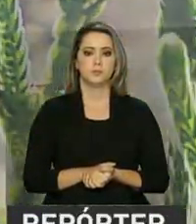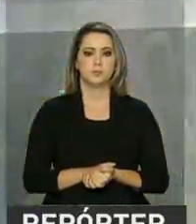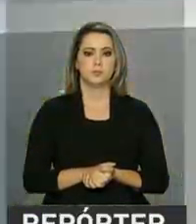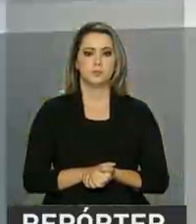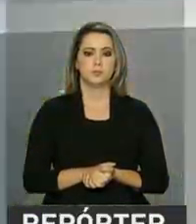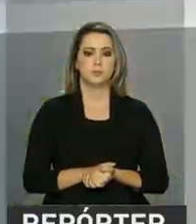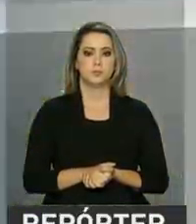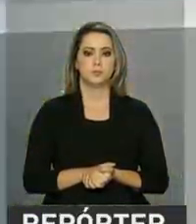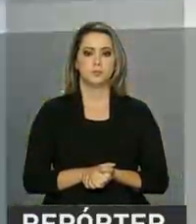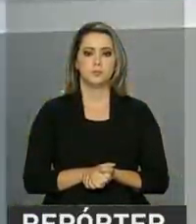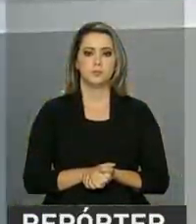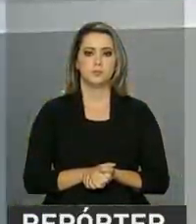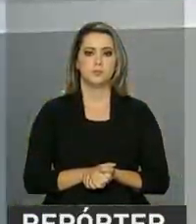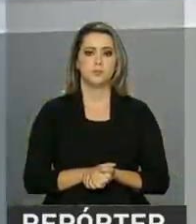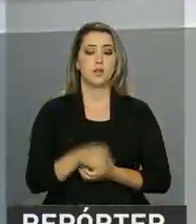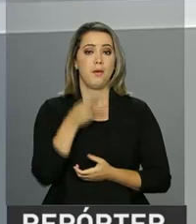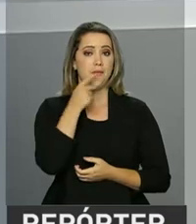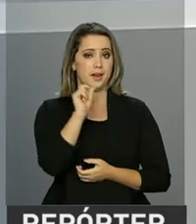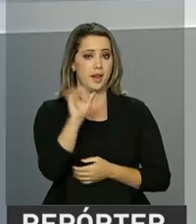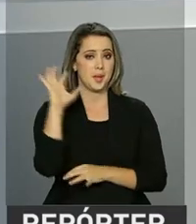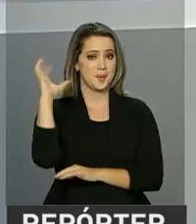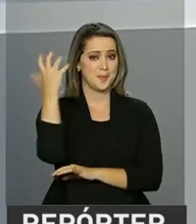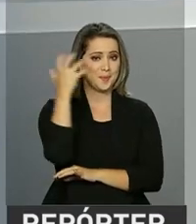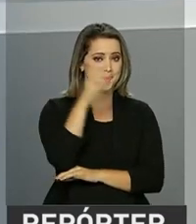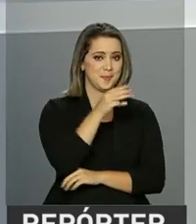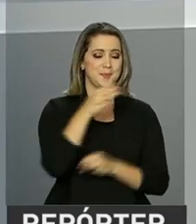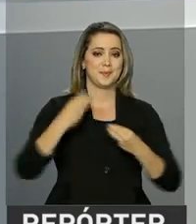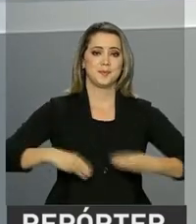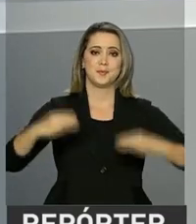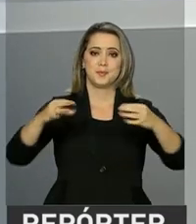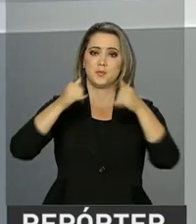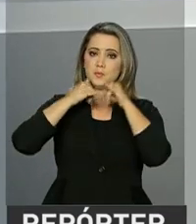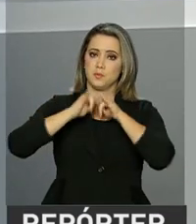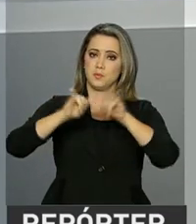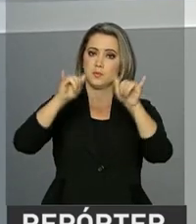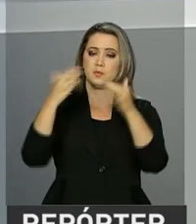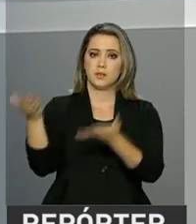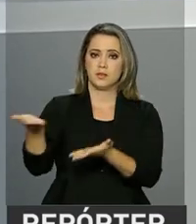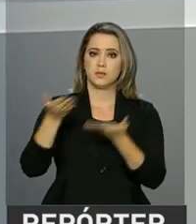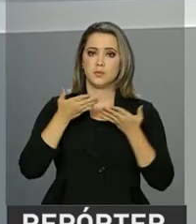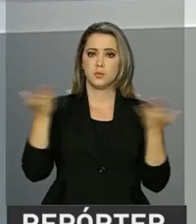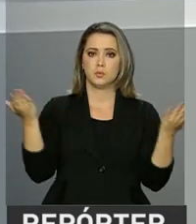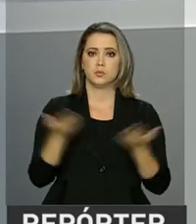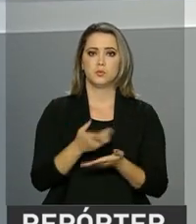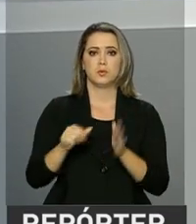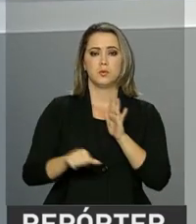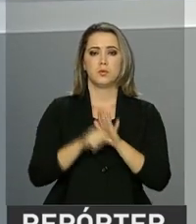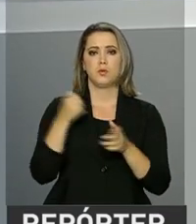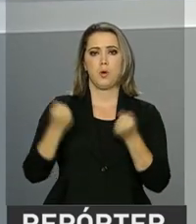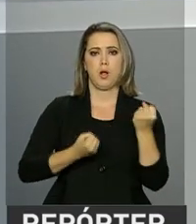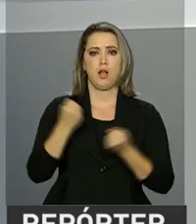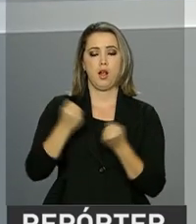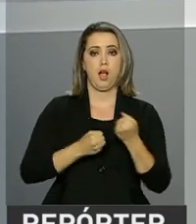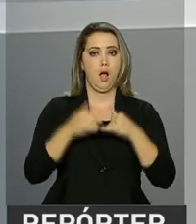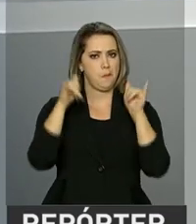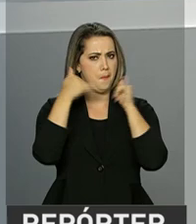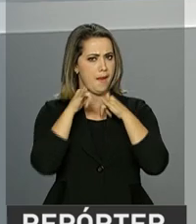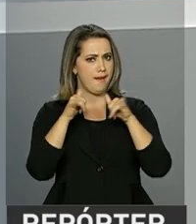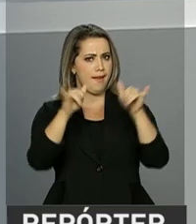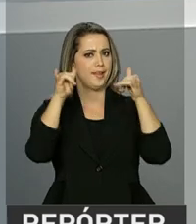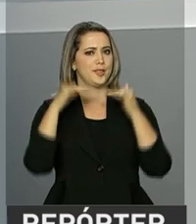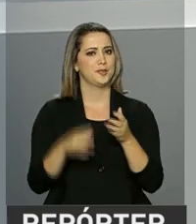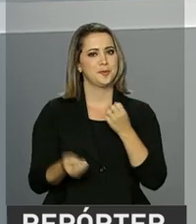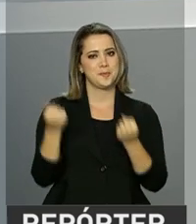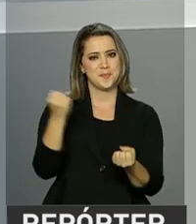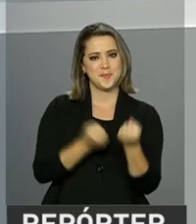medidas e por falar em meio ambiente o ministério de Minas e energia recebeu hoje o primeiro veículo elétrico a